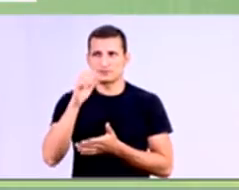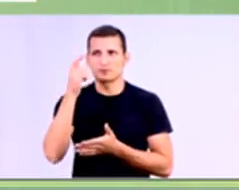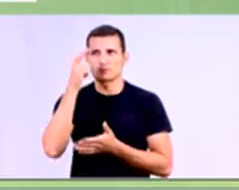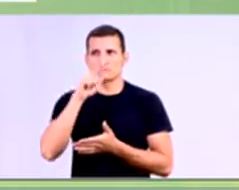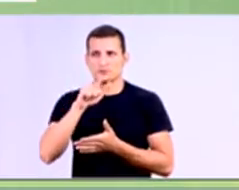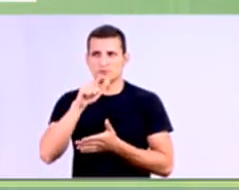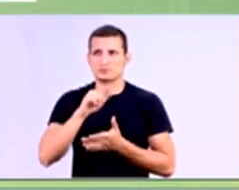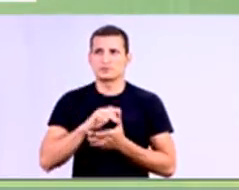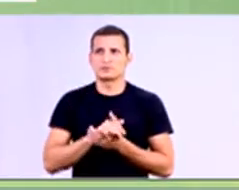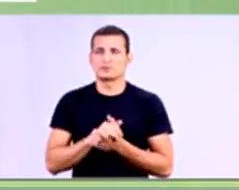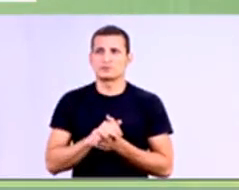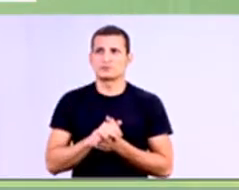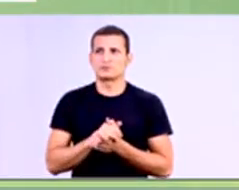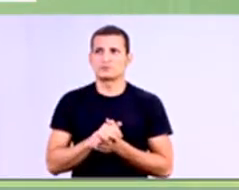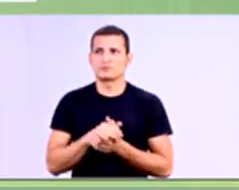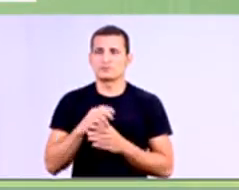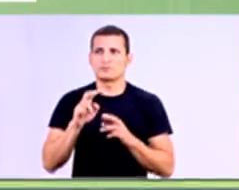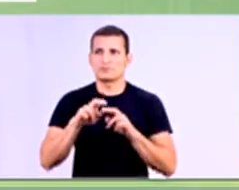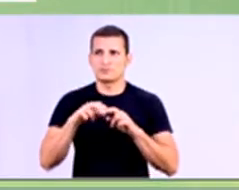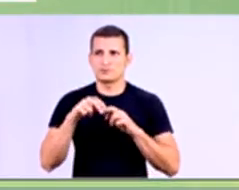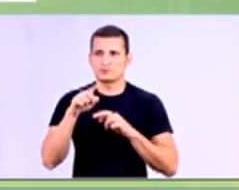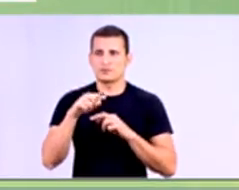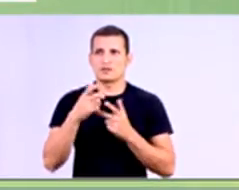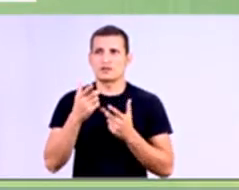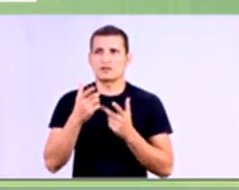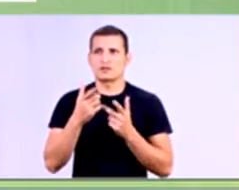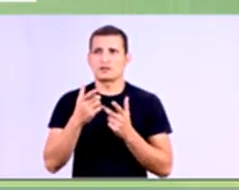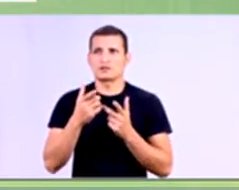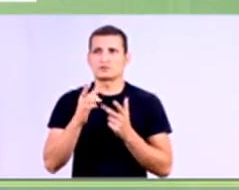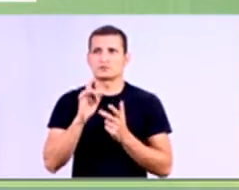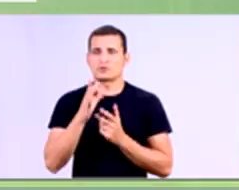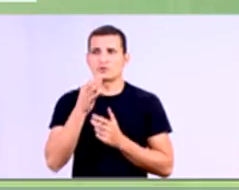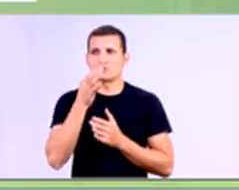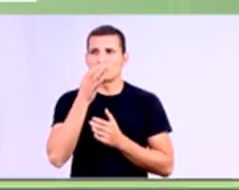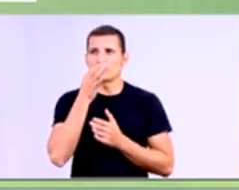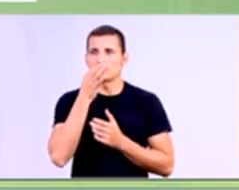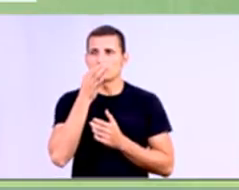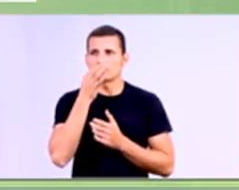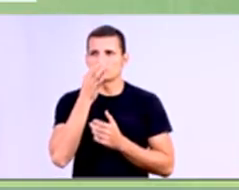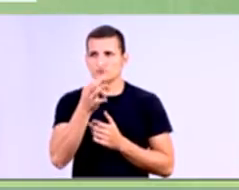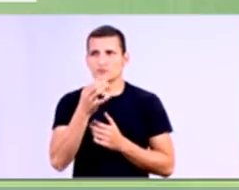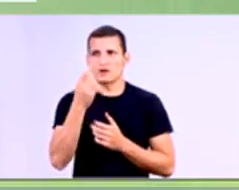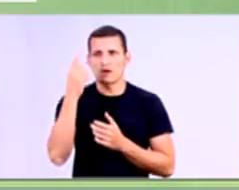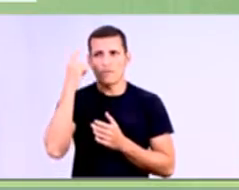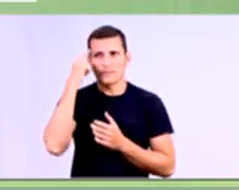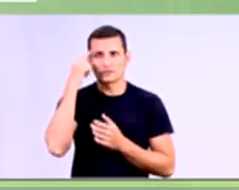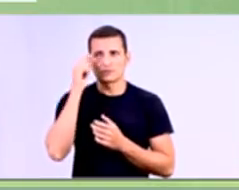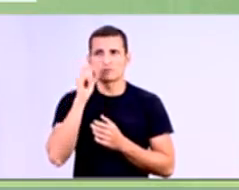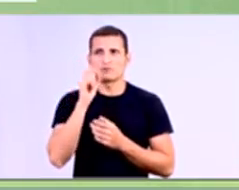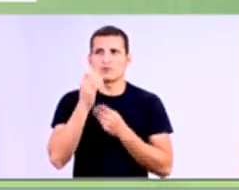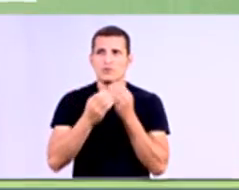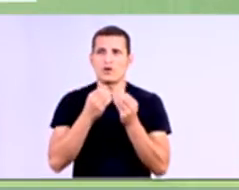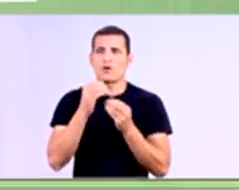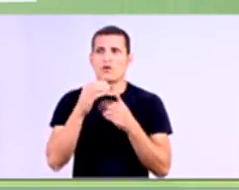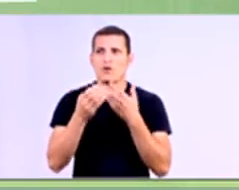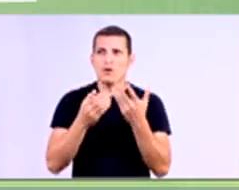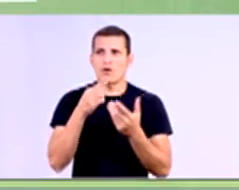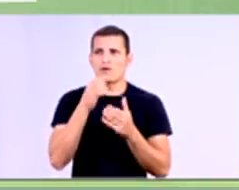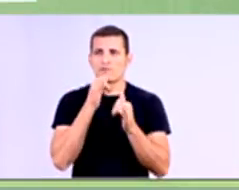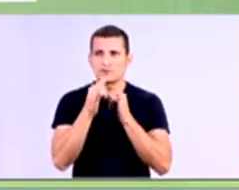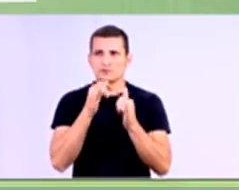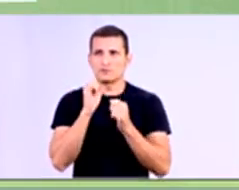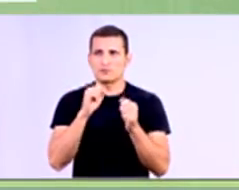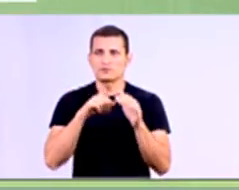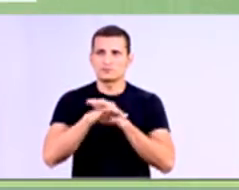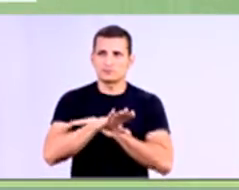aí, por isso que é uma suposição, é eu pensar que estado, que informação pode armazenar